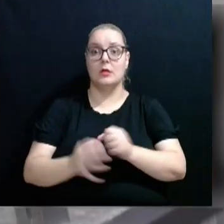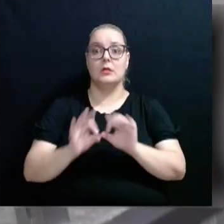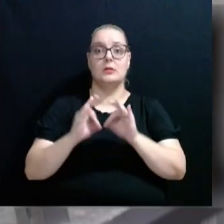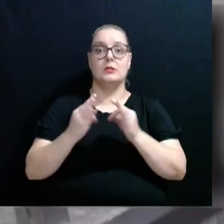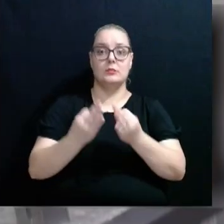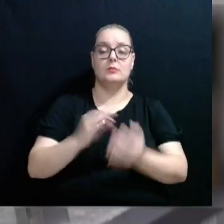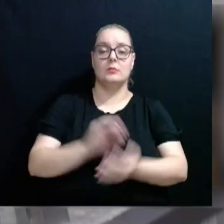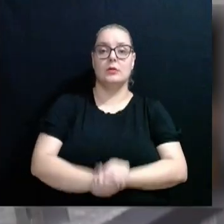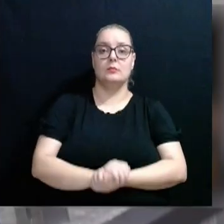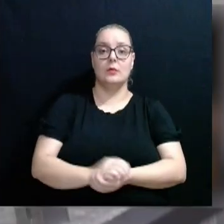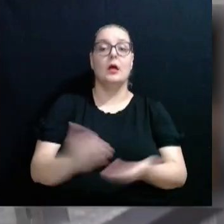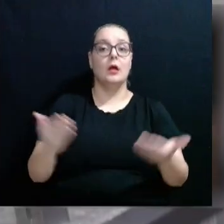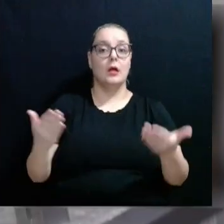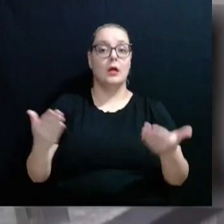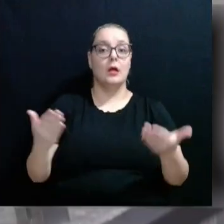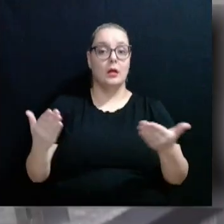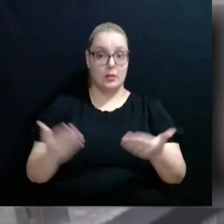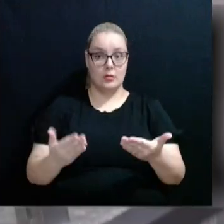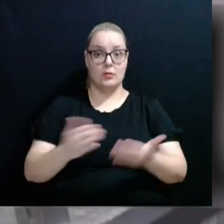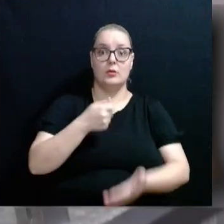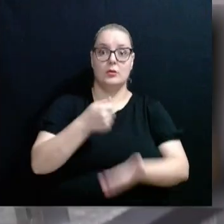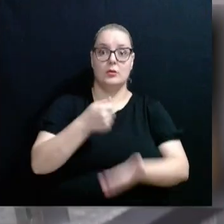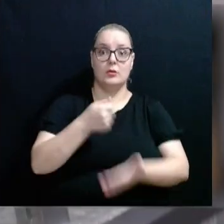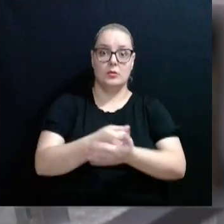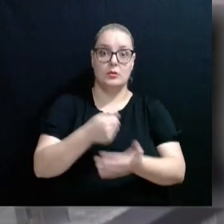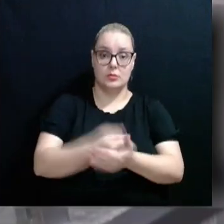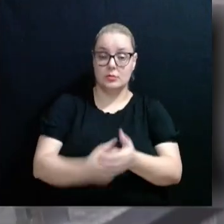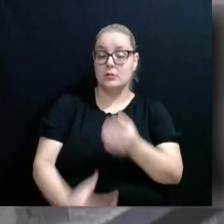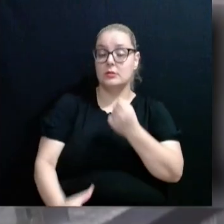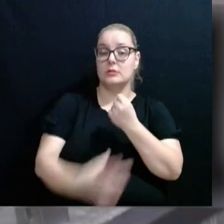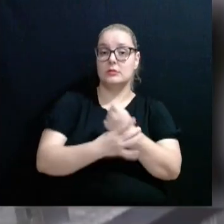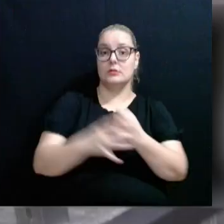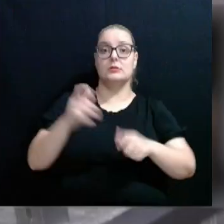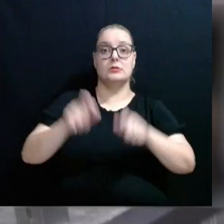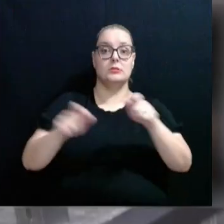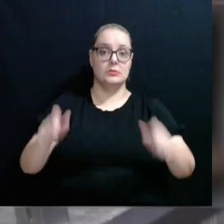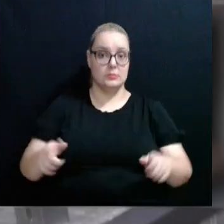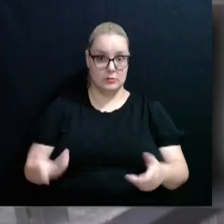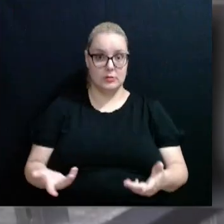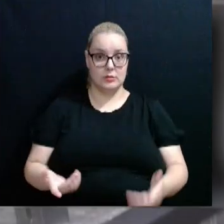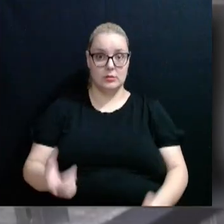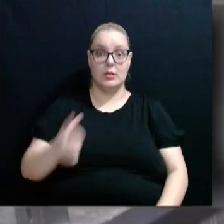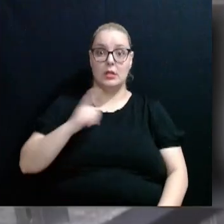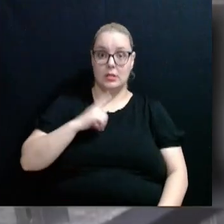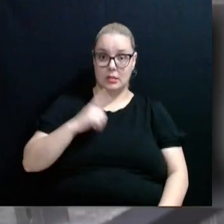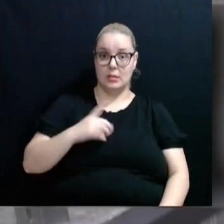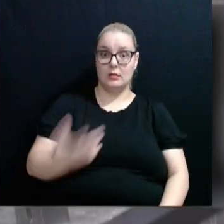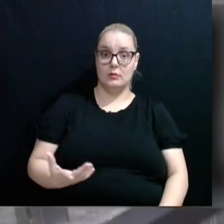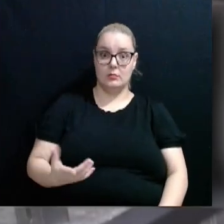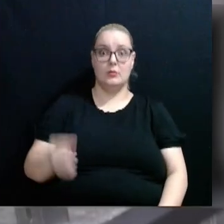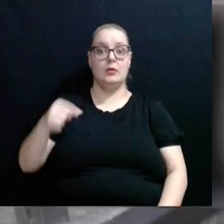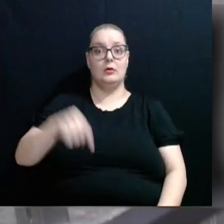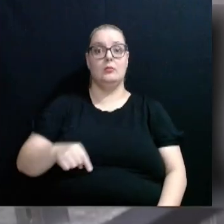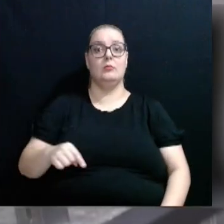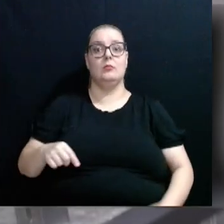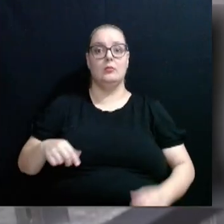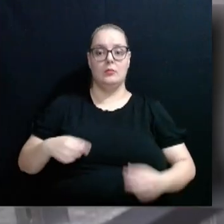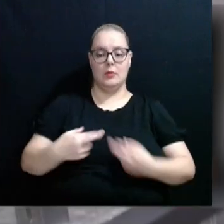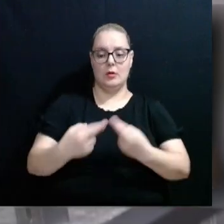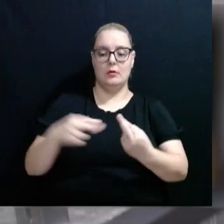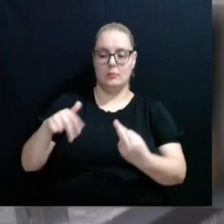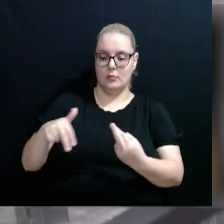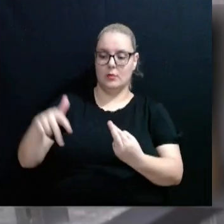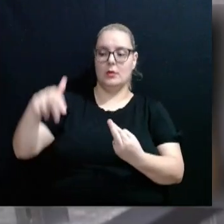Agora, nós temos que garantir segurança das pessoas, que temos que ter ali uma passarela, especialmente nesse ponto,